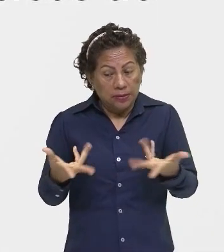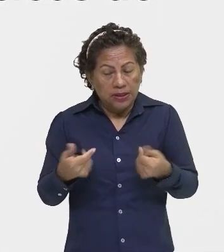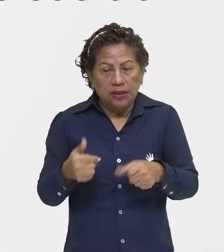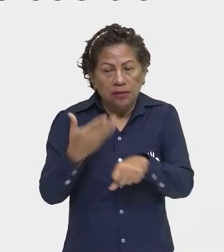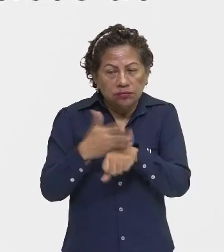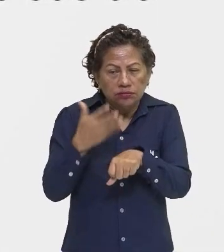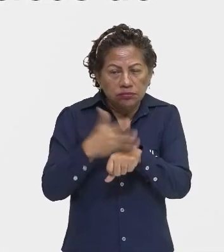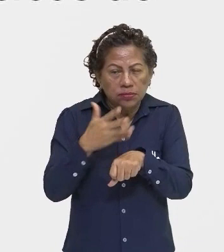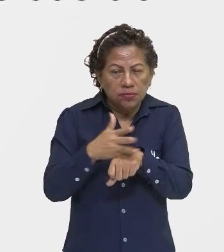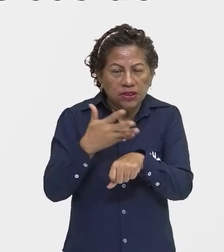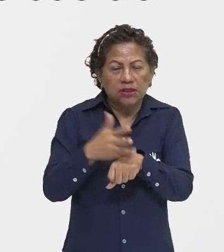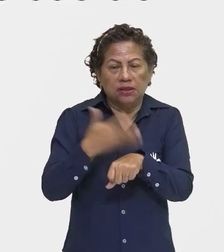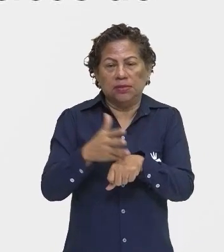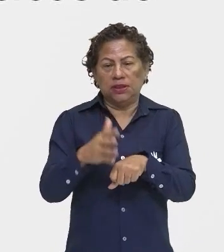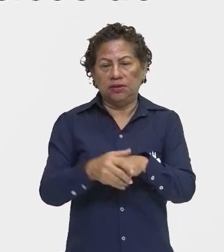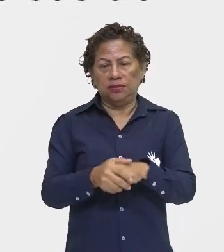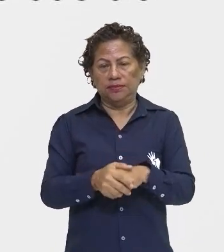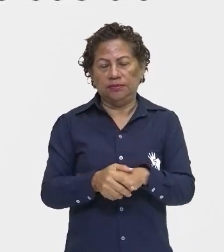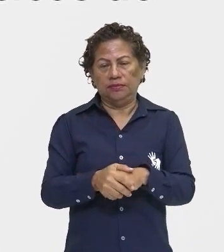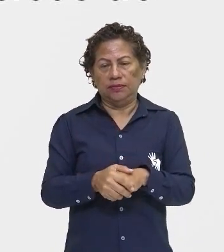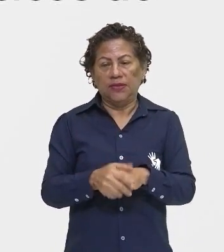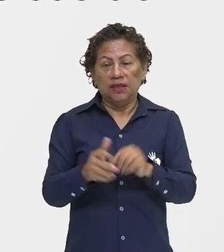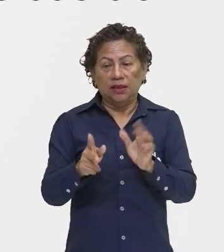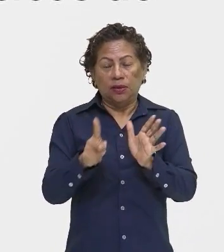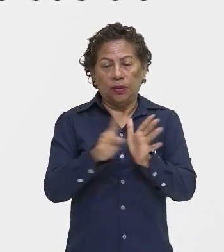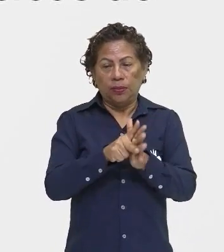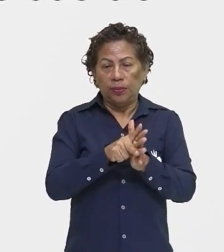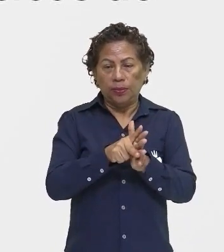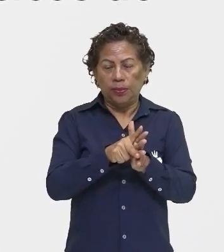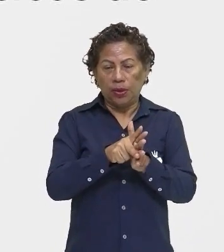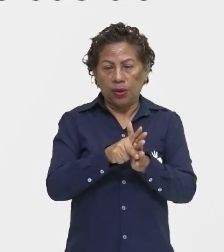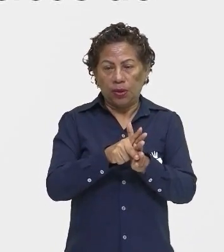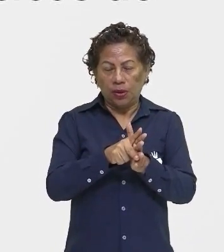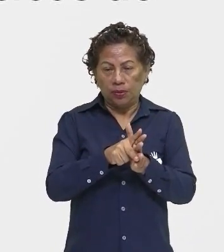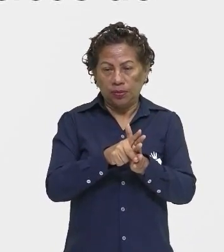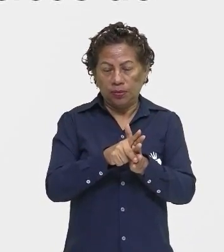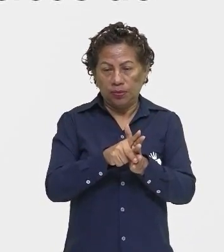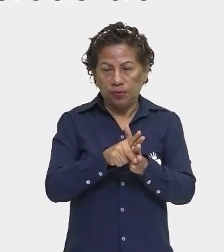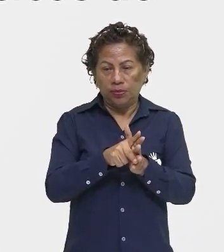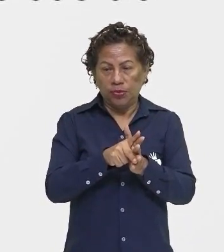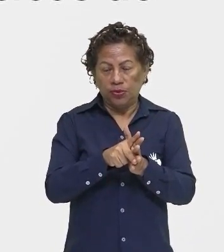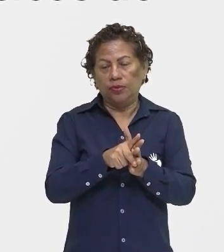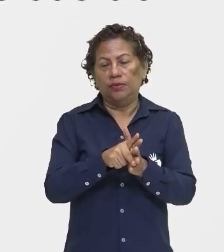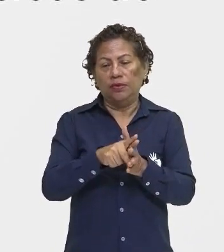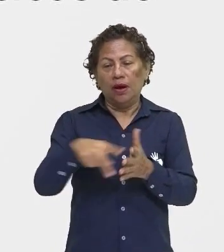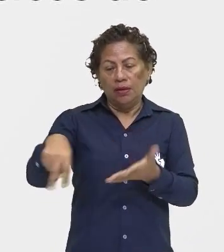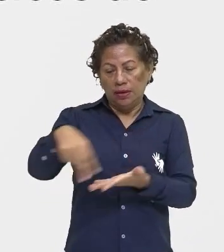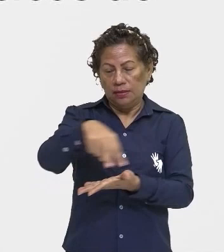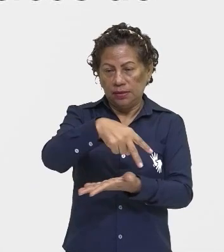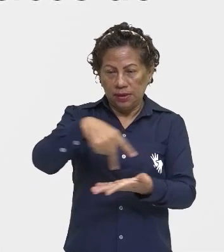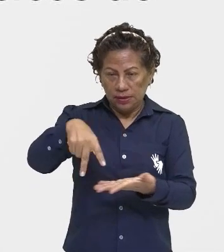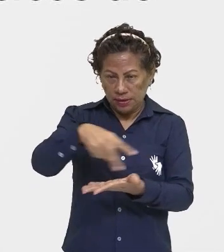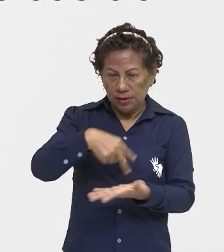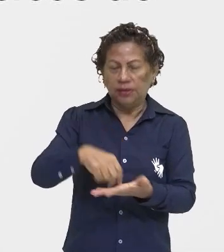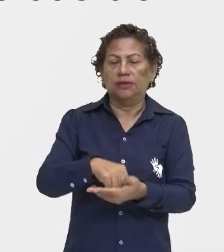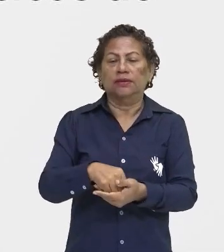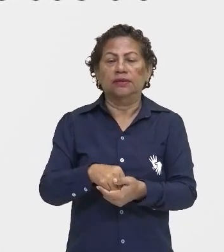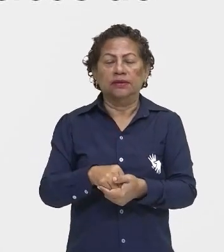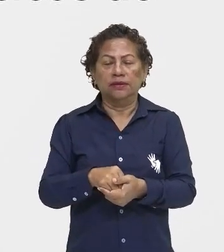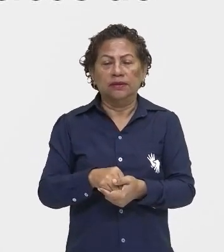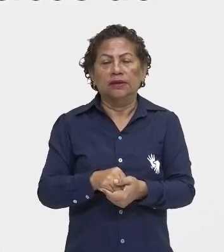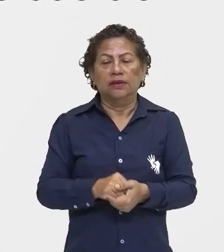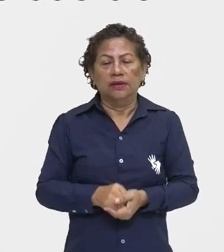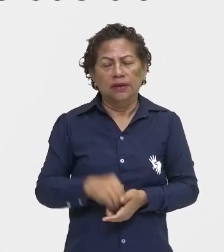treinamento, pois ele possui um vocabulário próprio e metódico. Os fundamentos básicos do balé